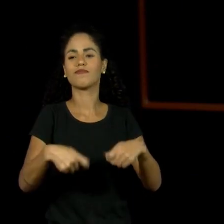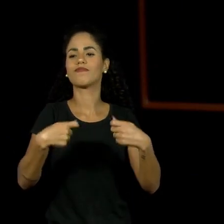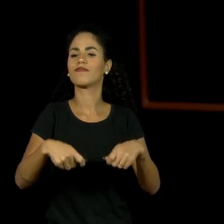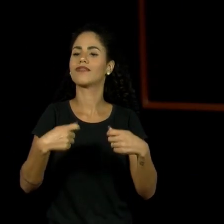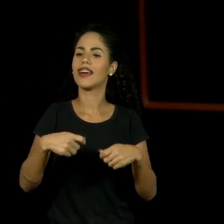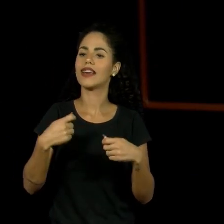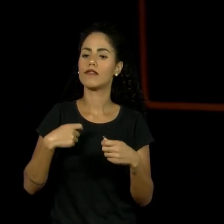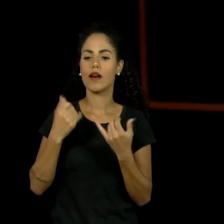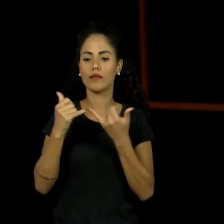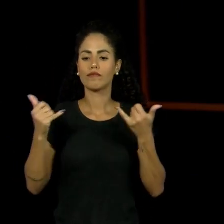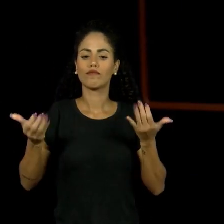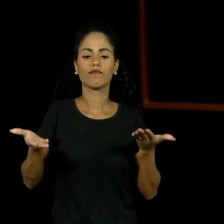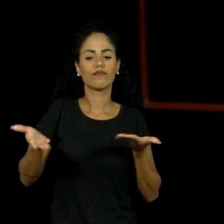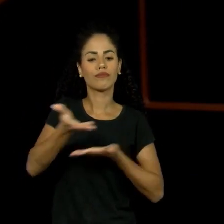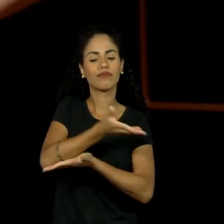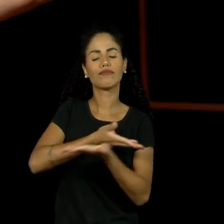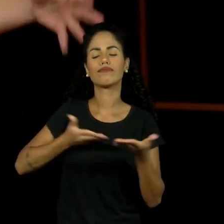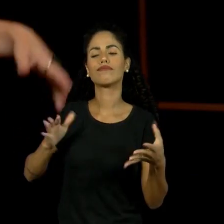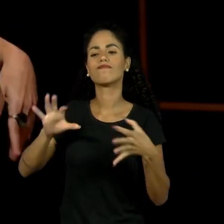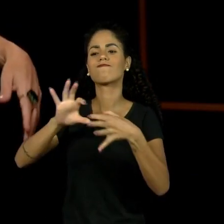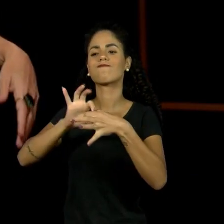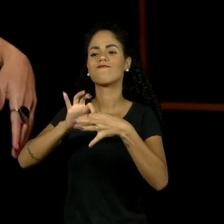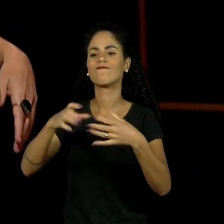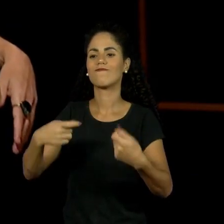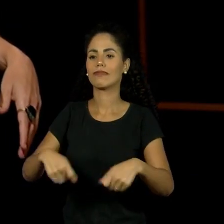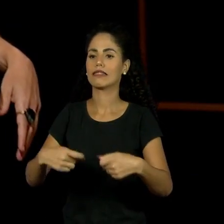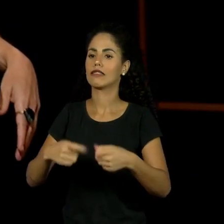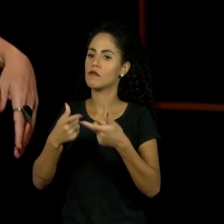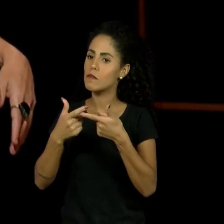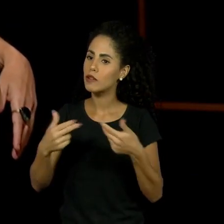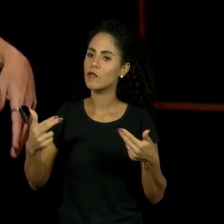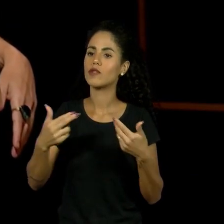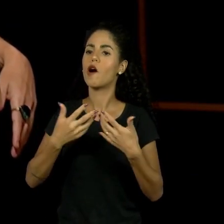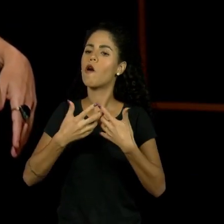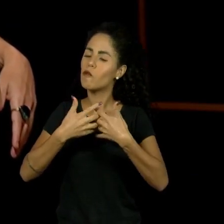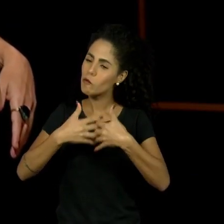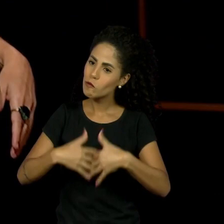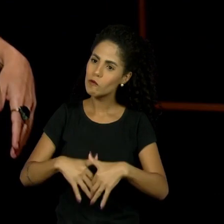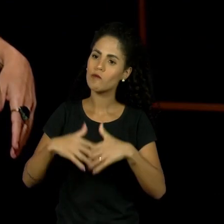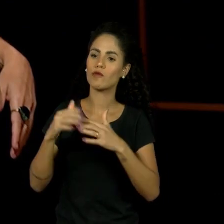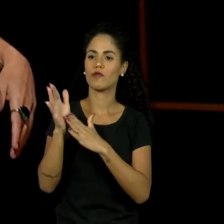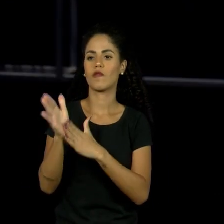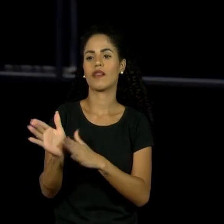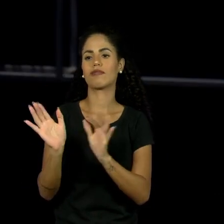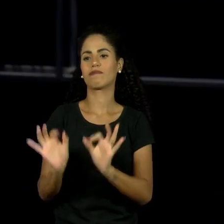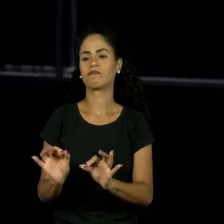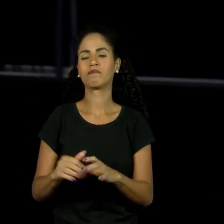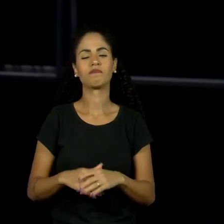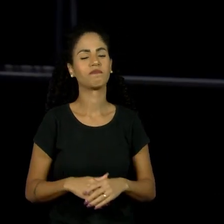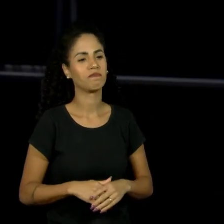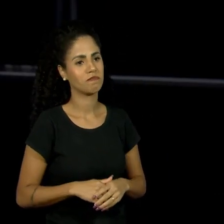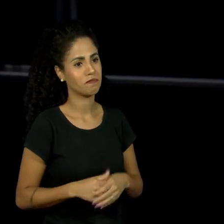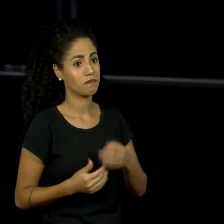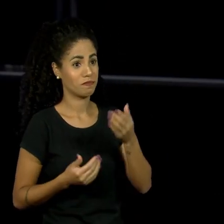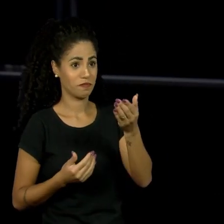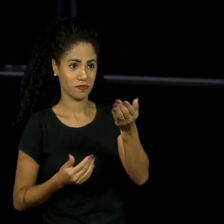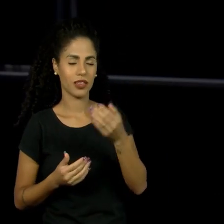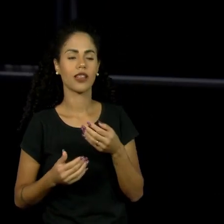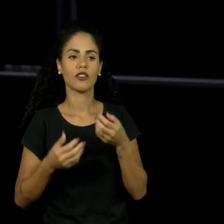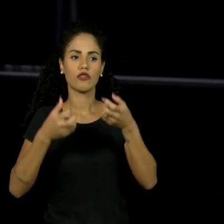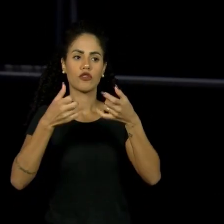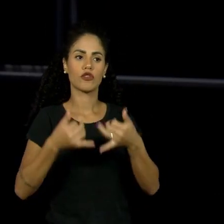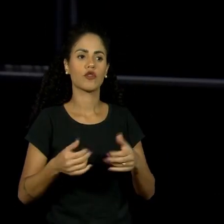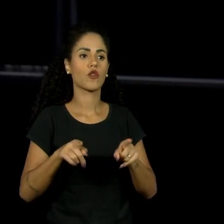dessas energias entrarem em equilíbrio para que as coisas possam caminhar diferentemente. Bom, a gente falou já, né,